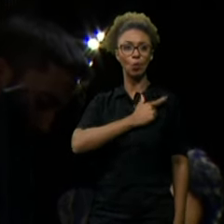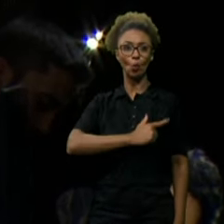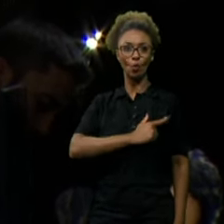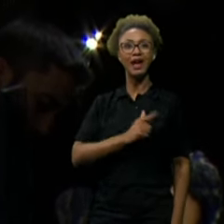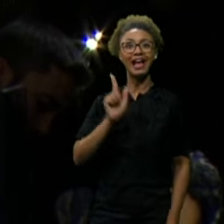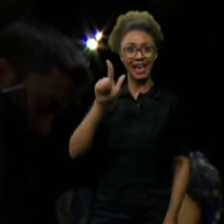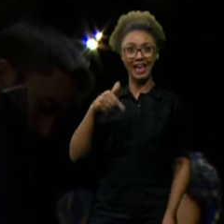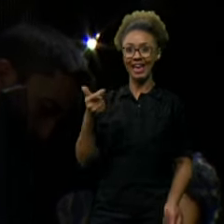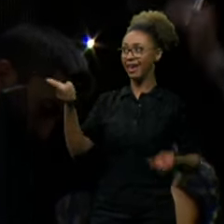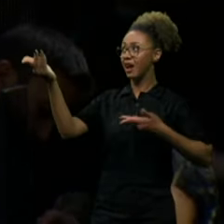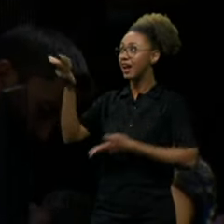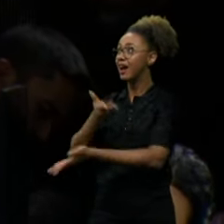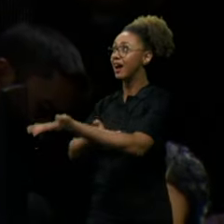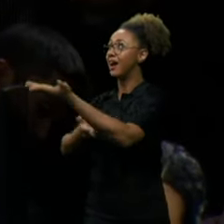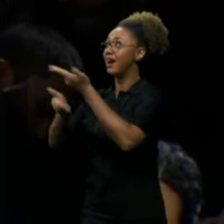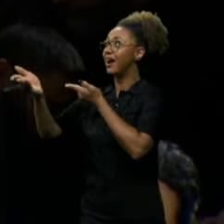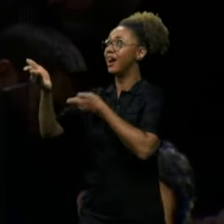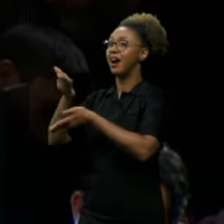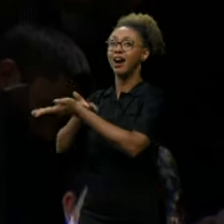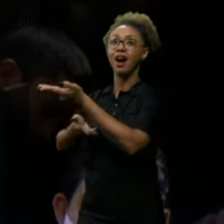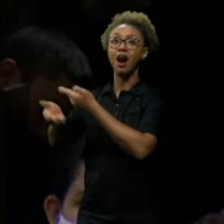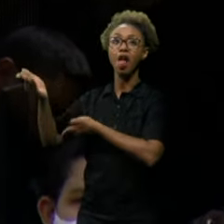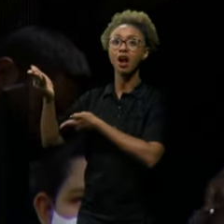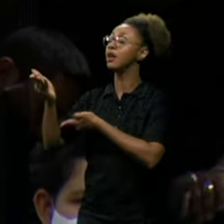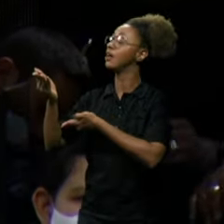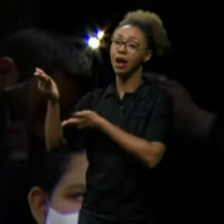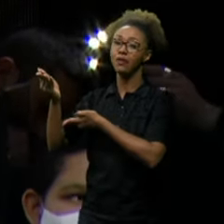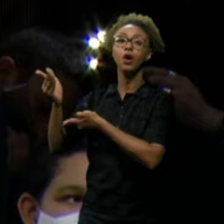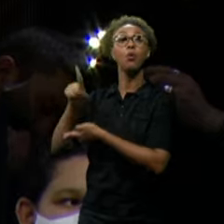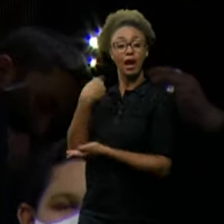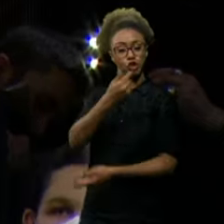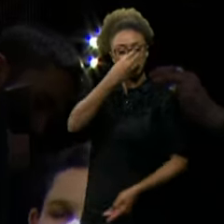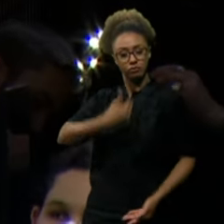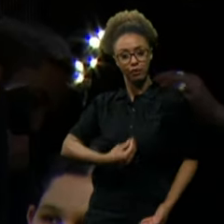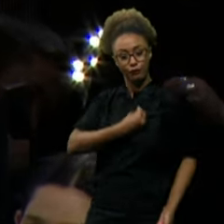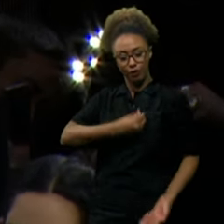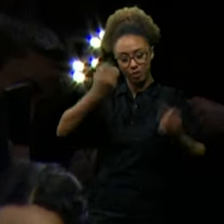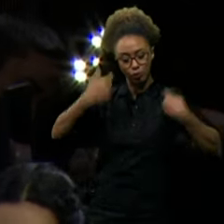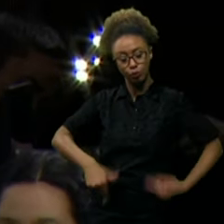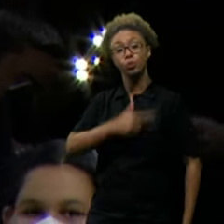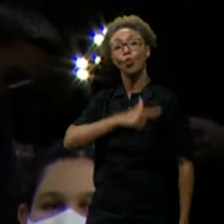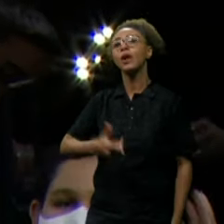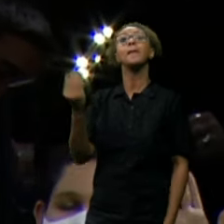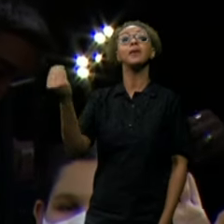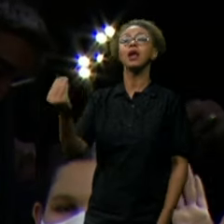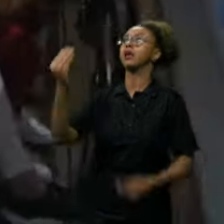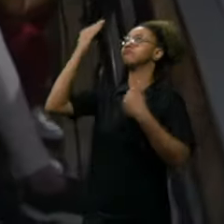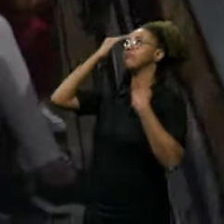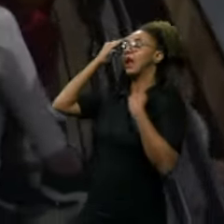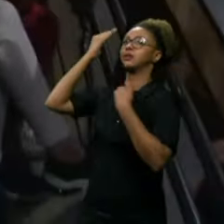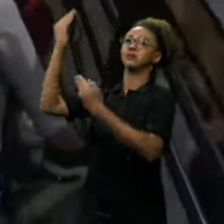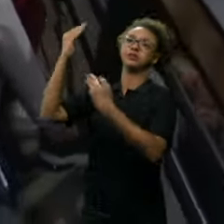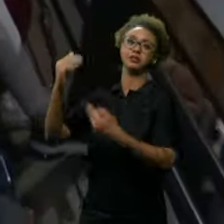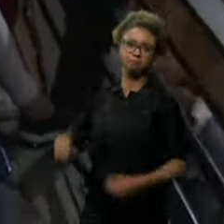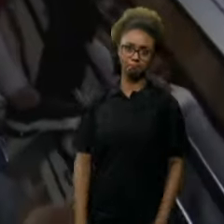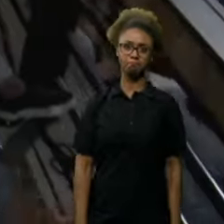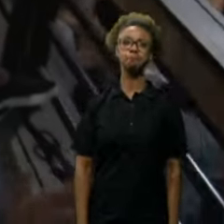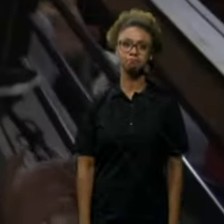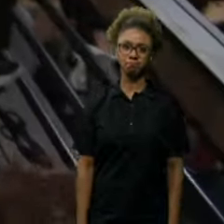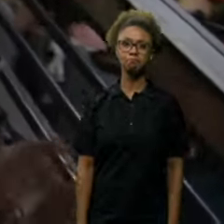instante ficamos para agradecer esse E aí e